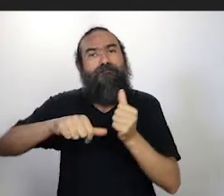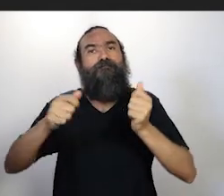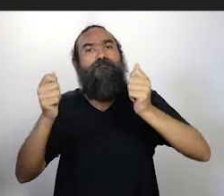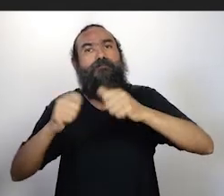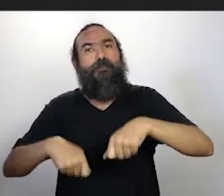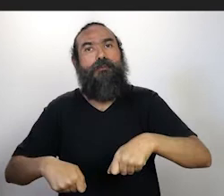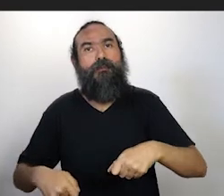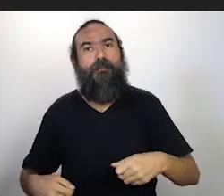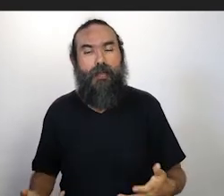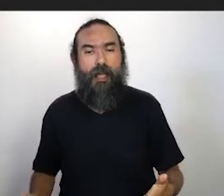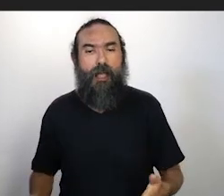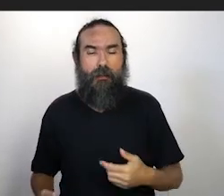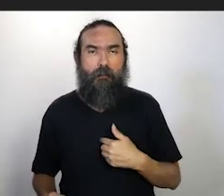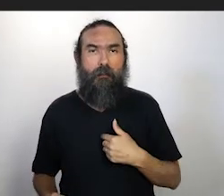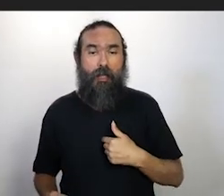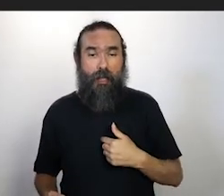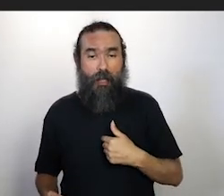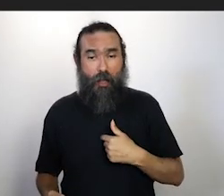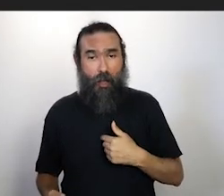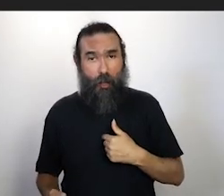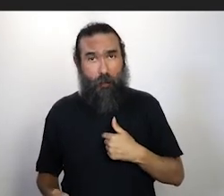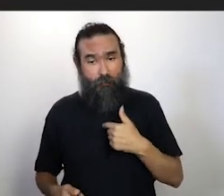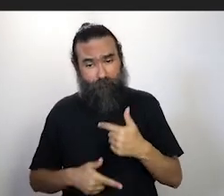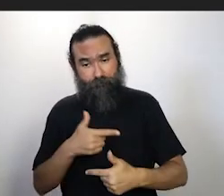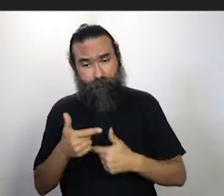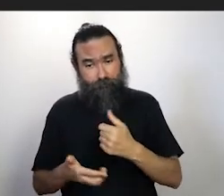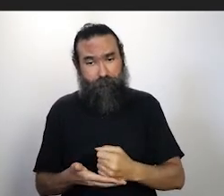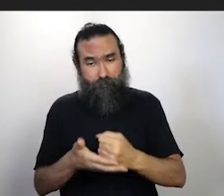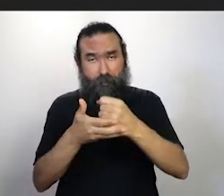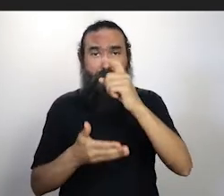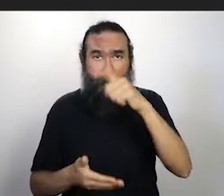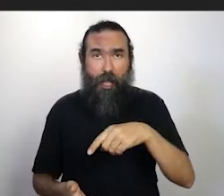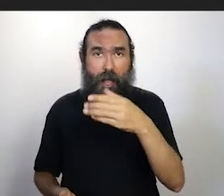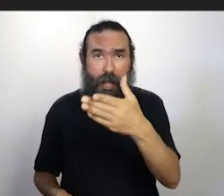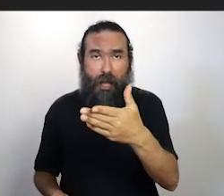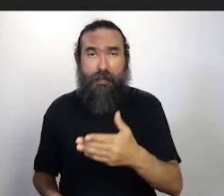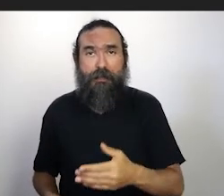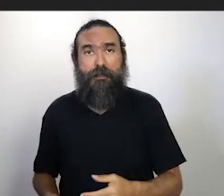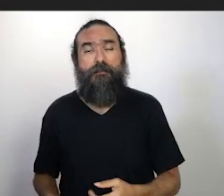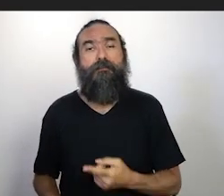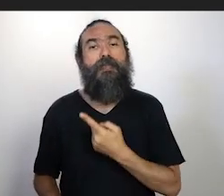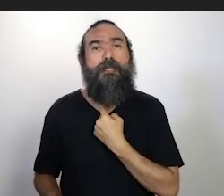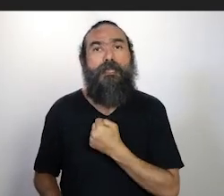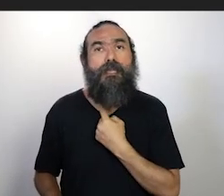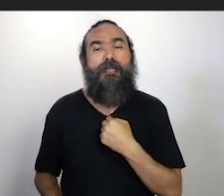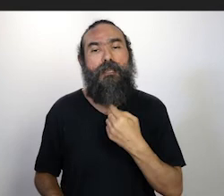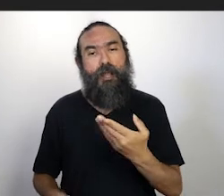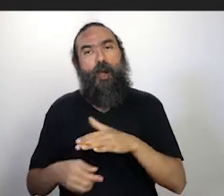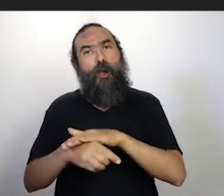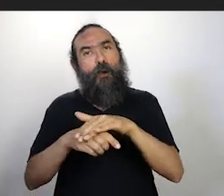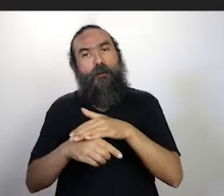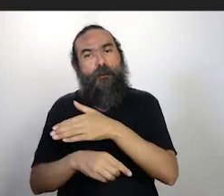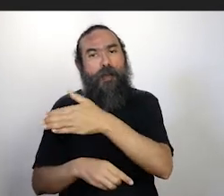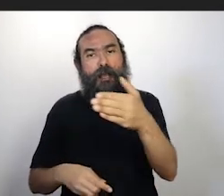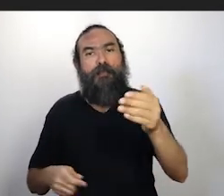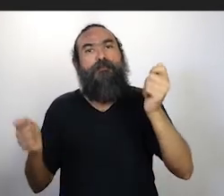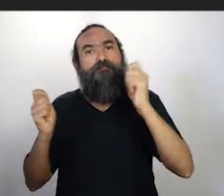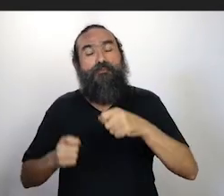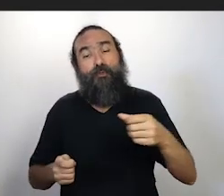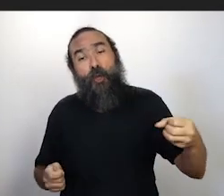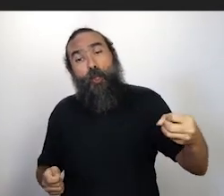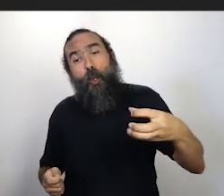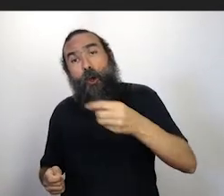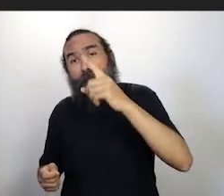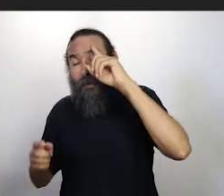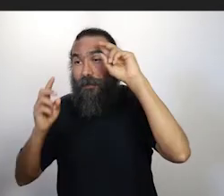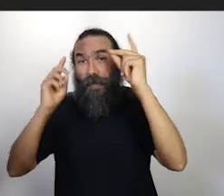E eu penso que seria essa a minha contribuição, e desejar que dessa conversa muitas novas ideias